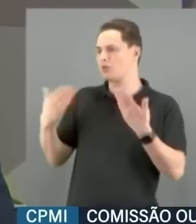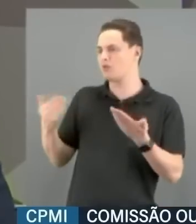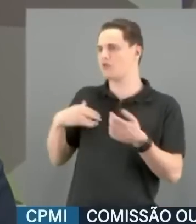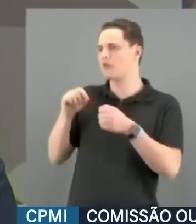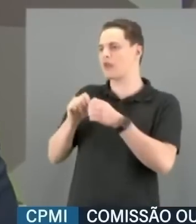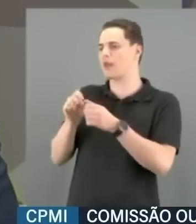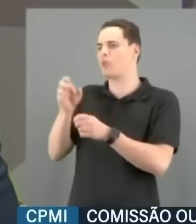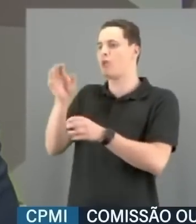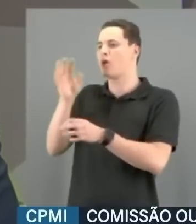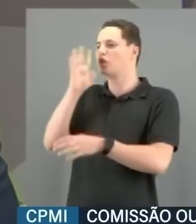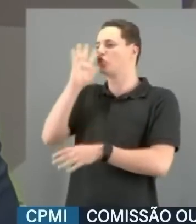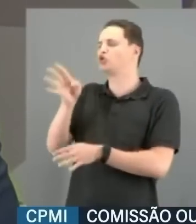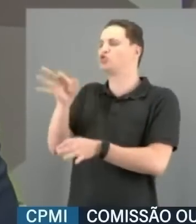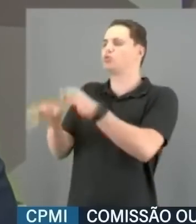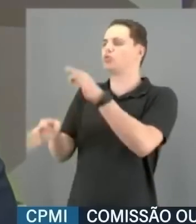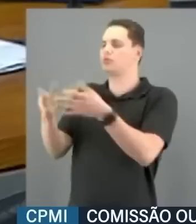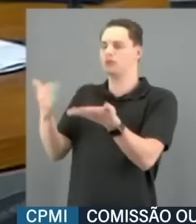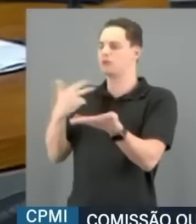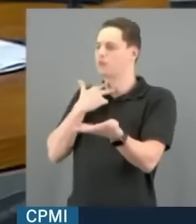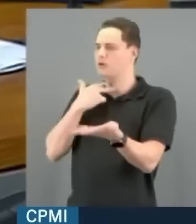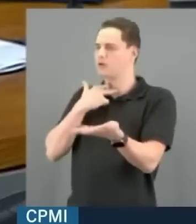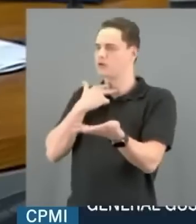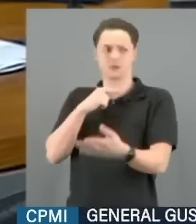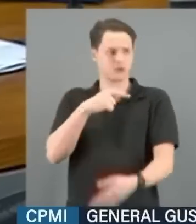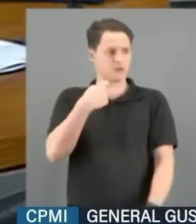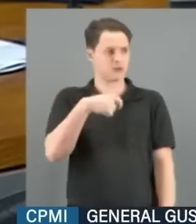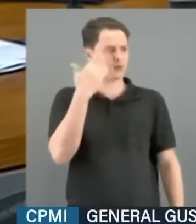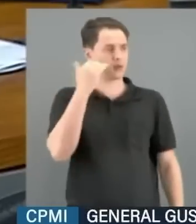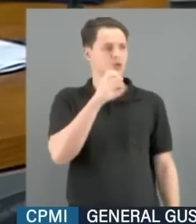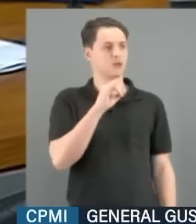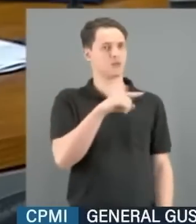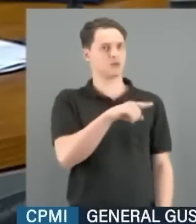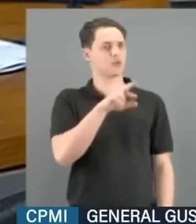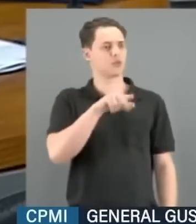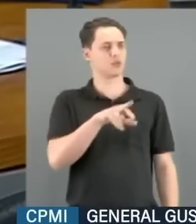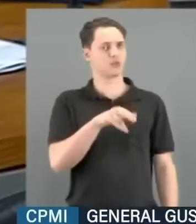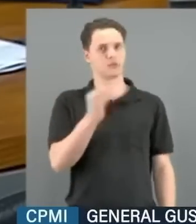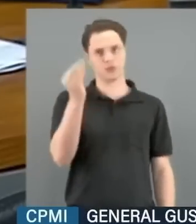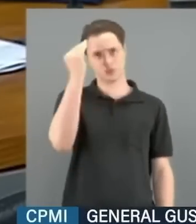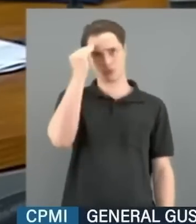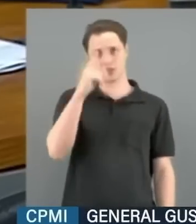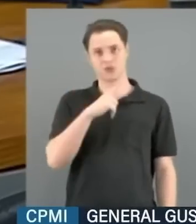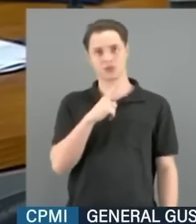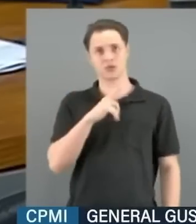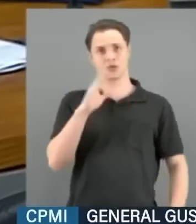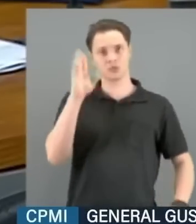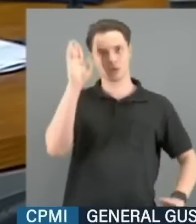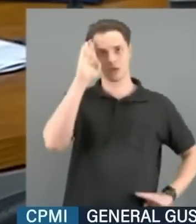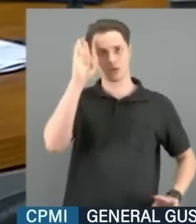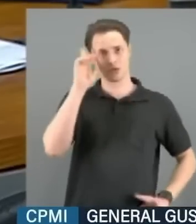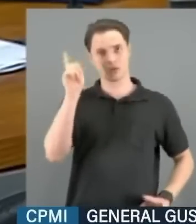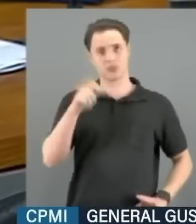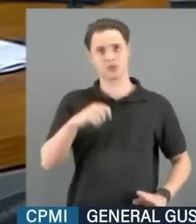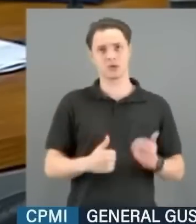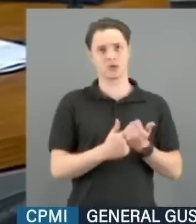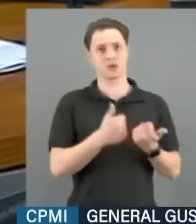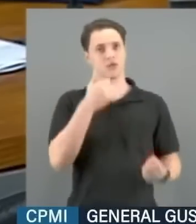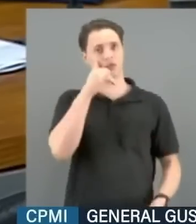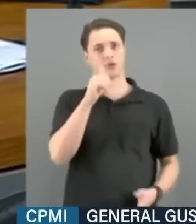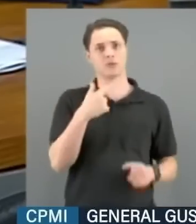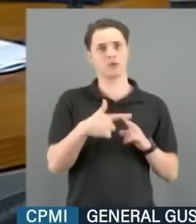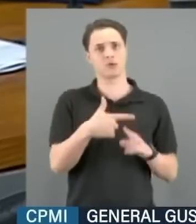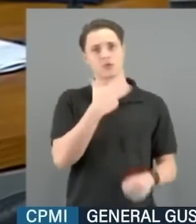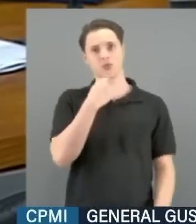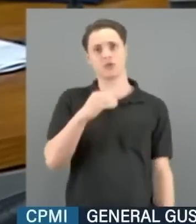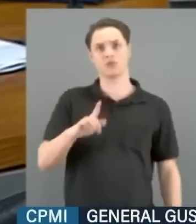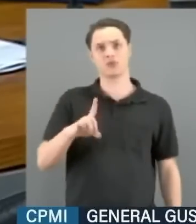juízo de valor numa pergunta dessa. Ué, o senhor tem que saber, se o senhor não é culpado, e tinha um exército lá que podia ter evitado, por que que o G.